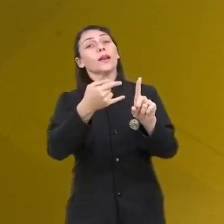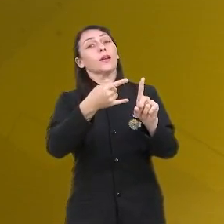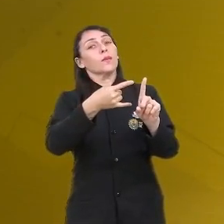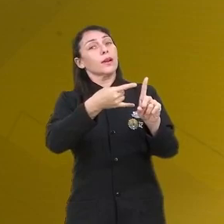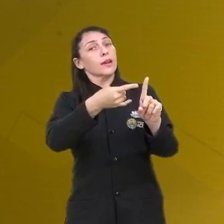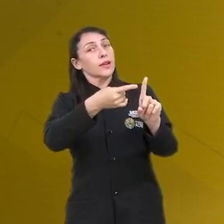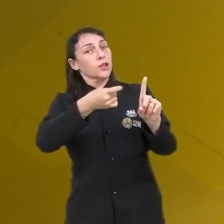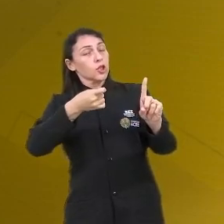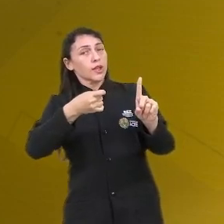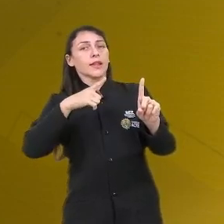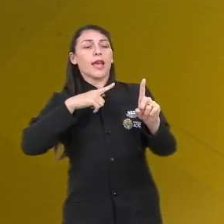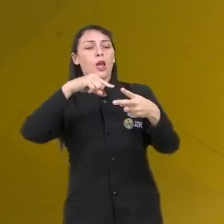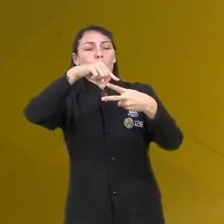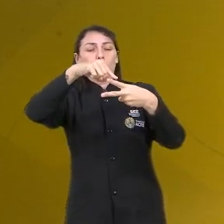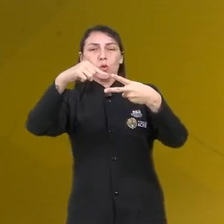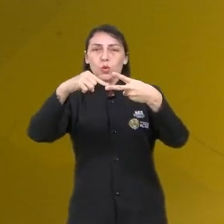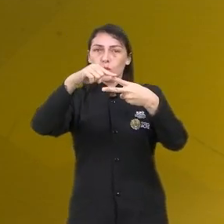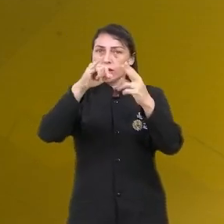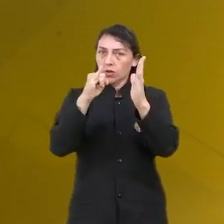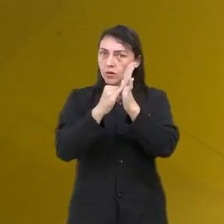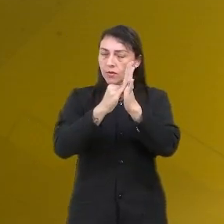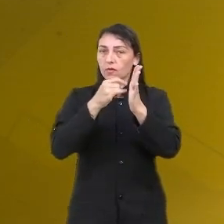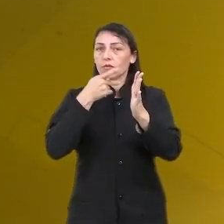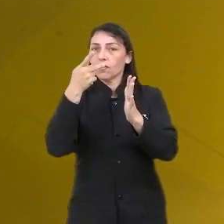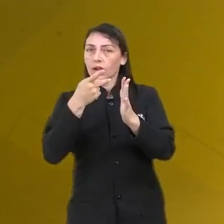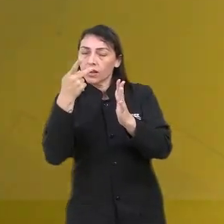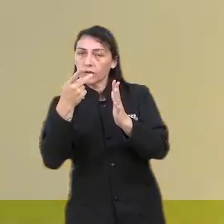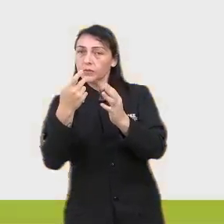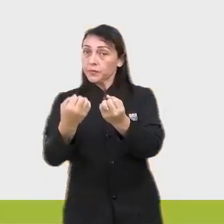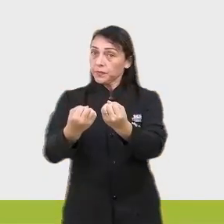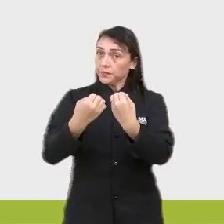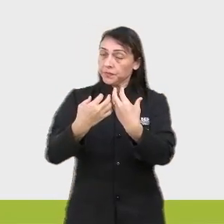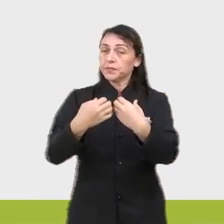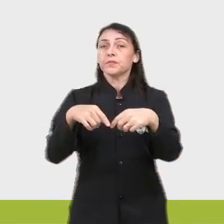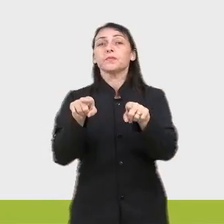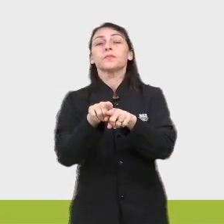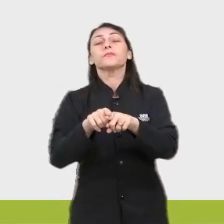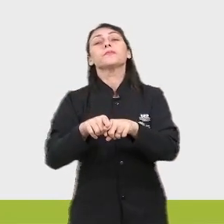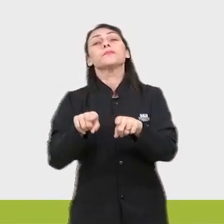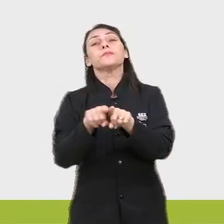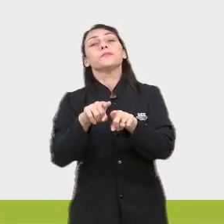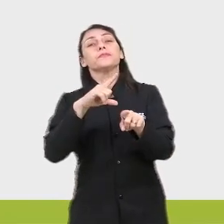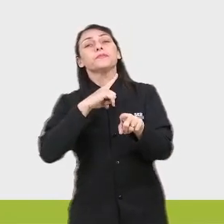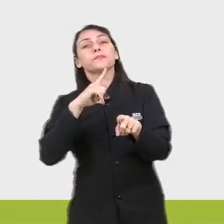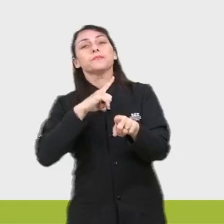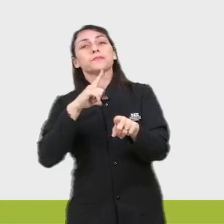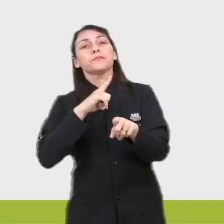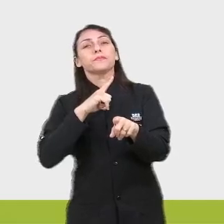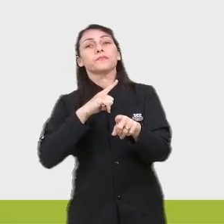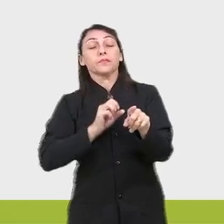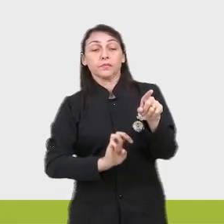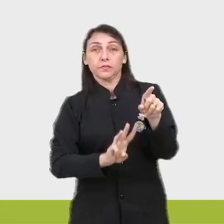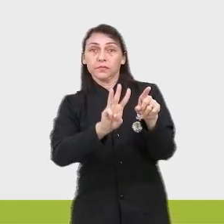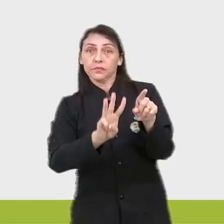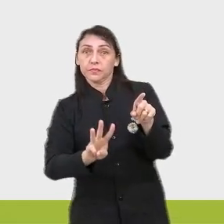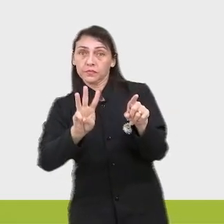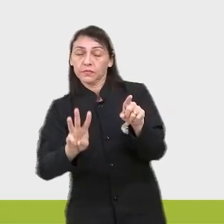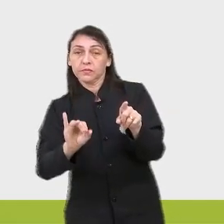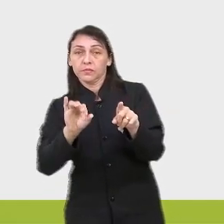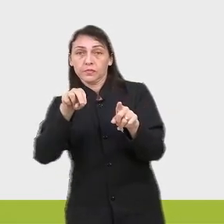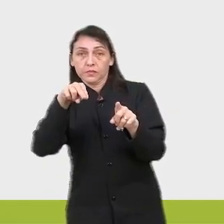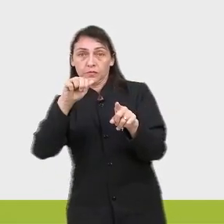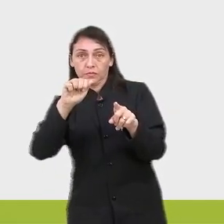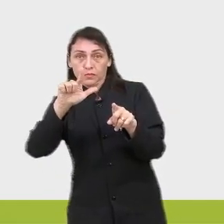eu tenho aí 2 instituições que estão falando comigo. E embaixo, a gente tem aí o site do